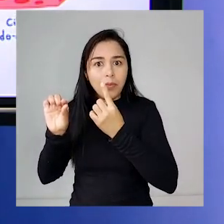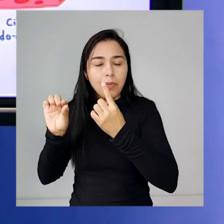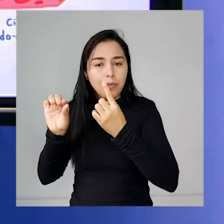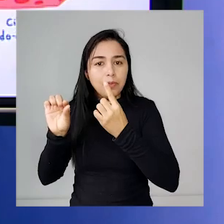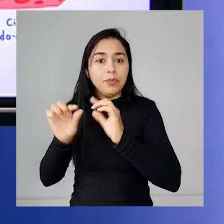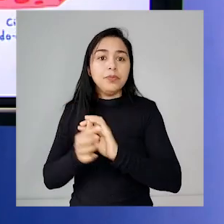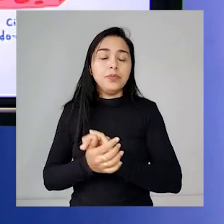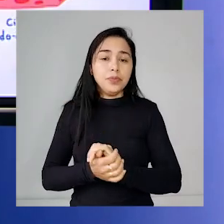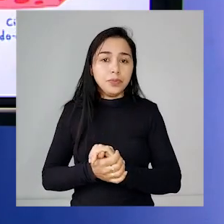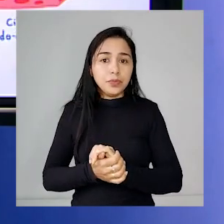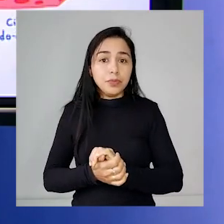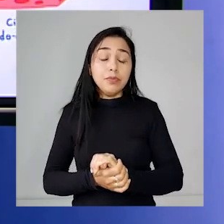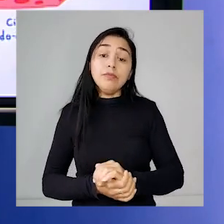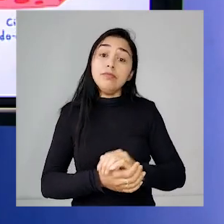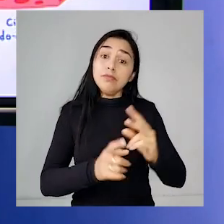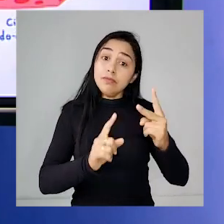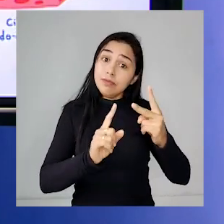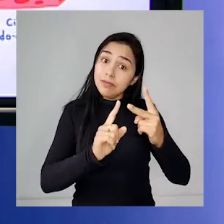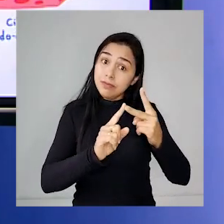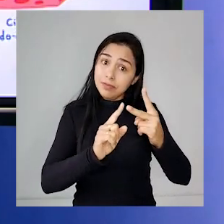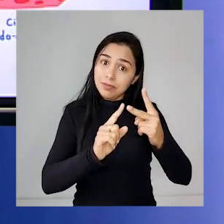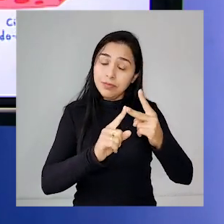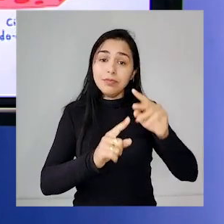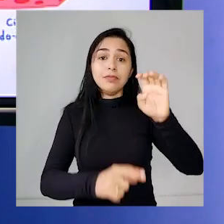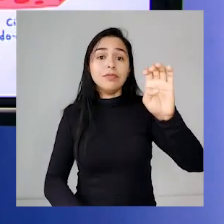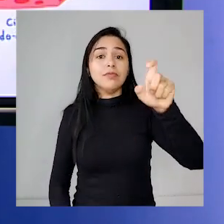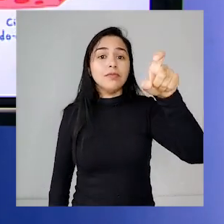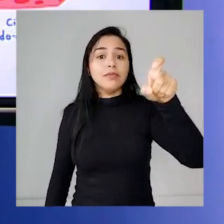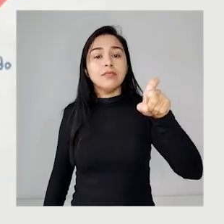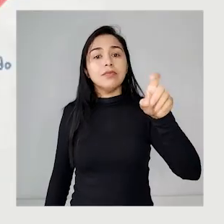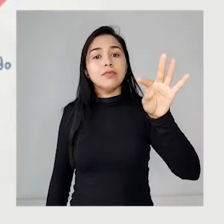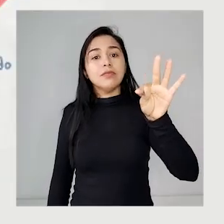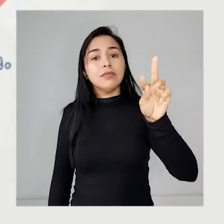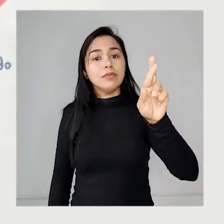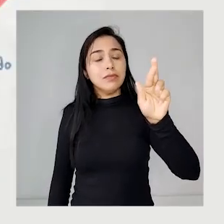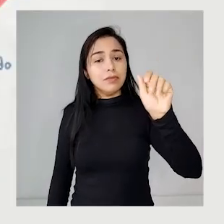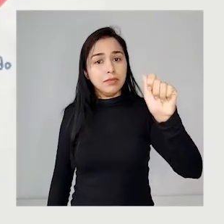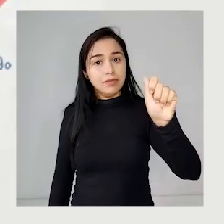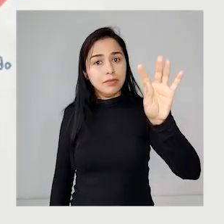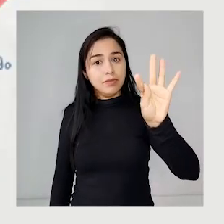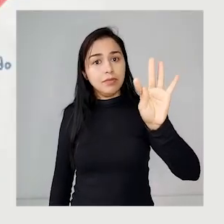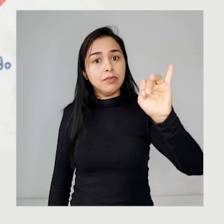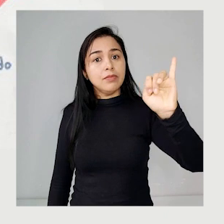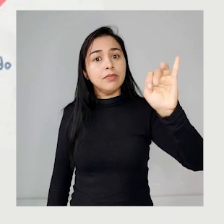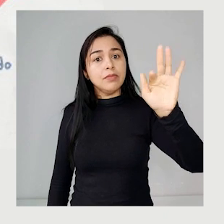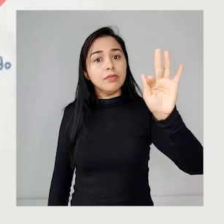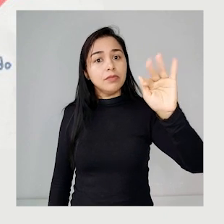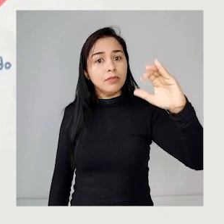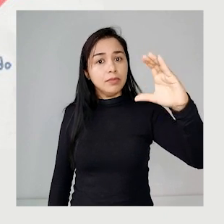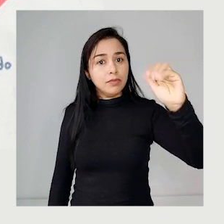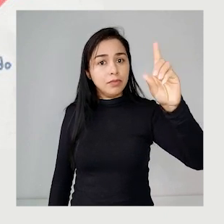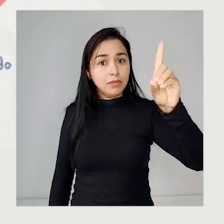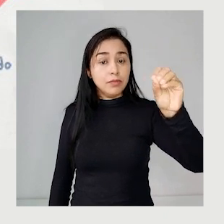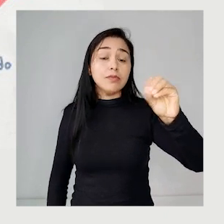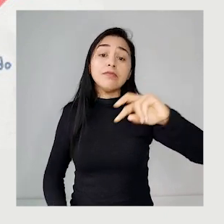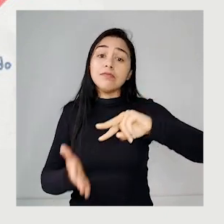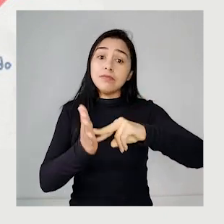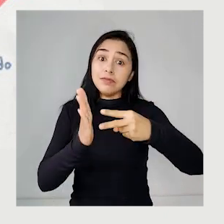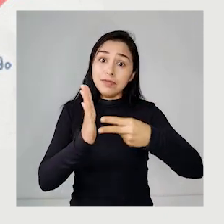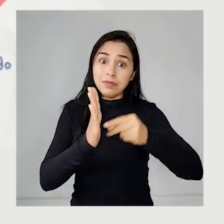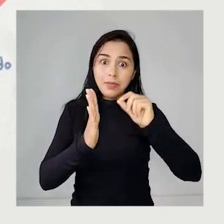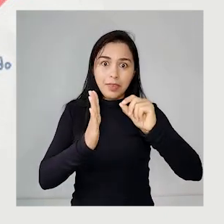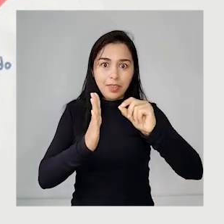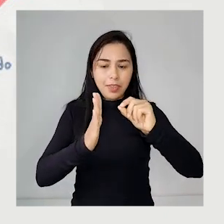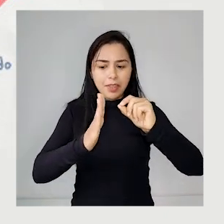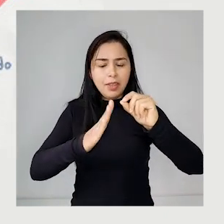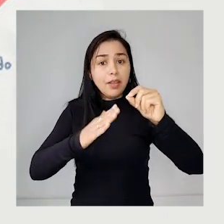apenas. Tem o estratificado. Estratificado refere-se às